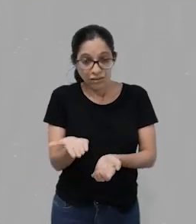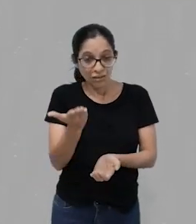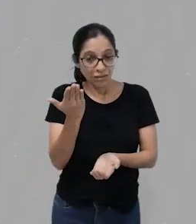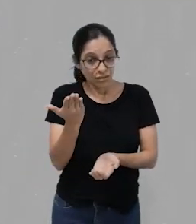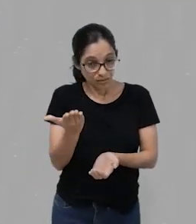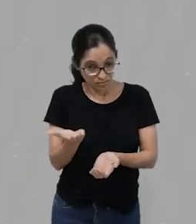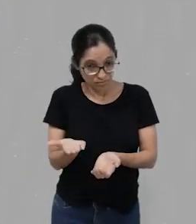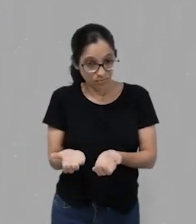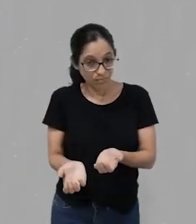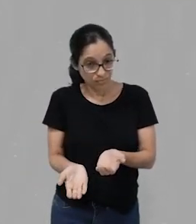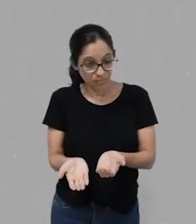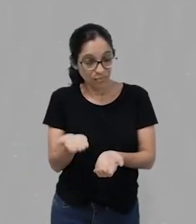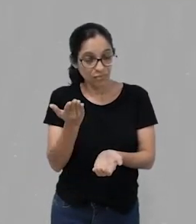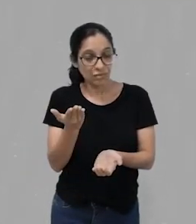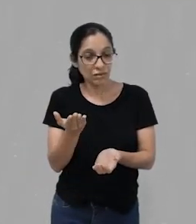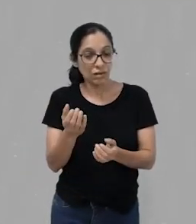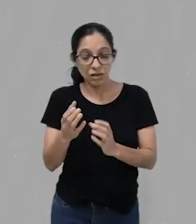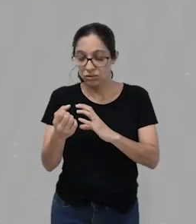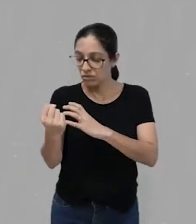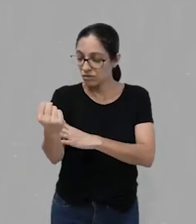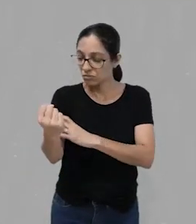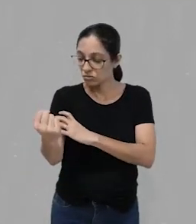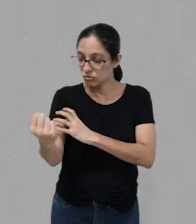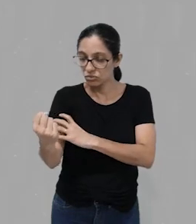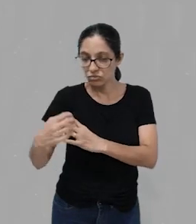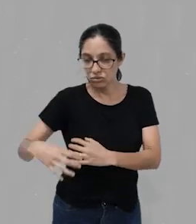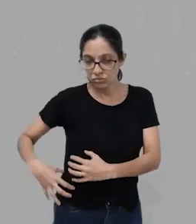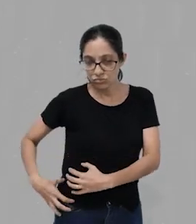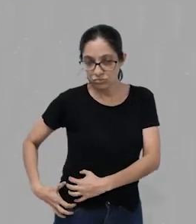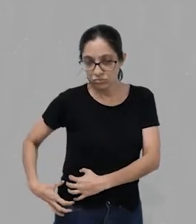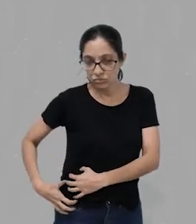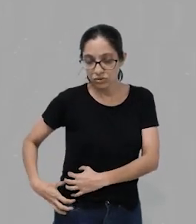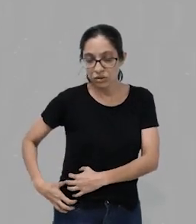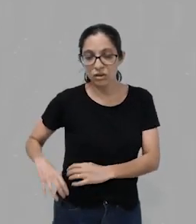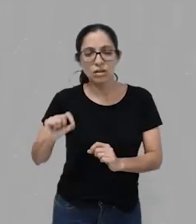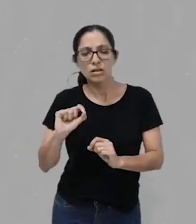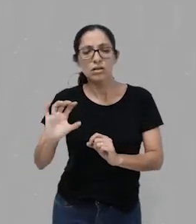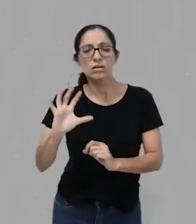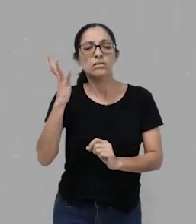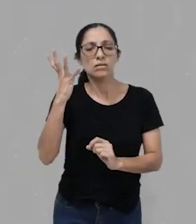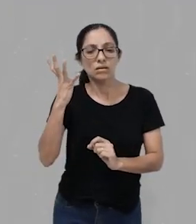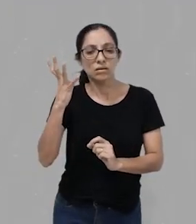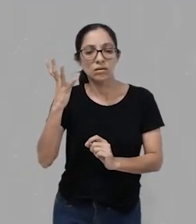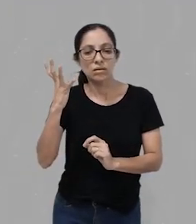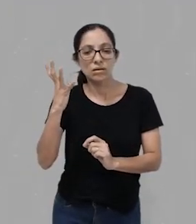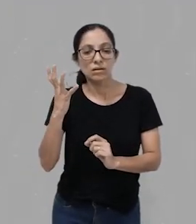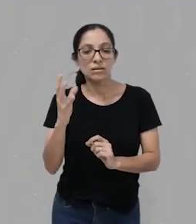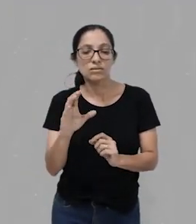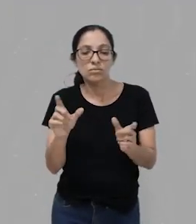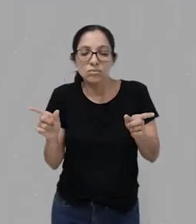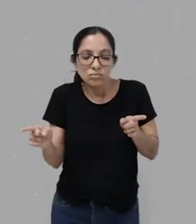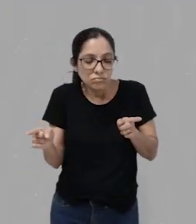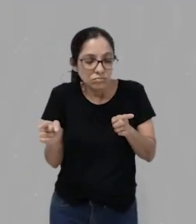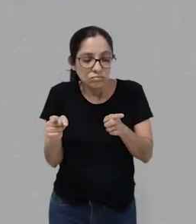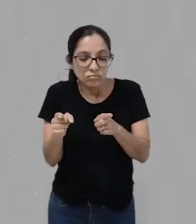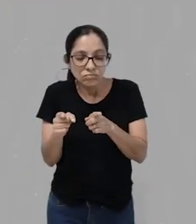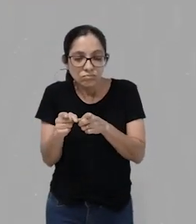vocês estão vendo? Então essa musculatura aqui do quadríceps femoral está acontecendo o que com ela? Ela está sendo